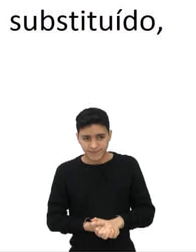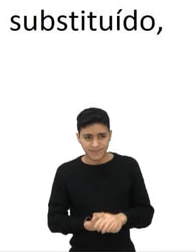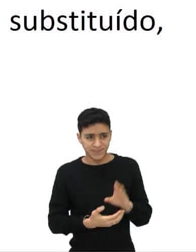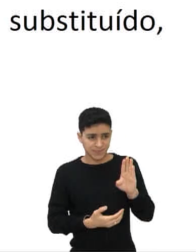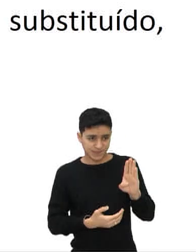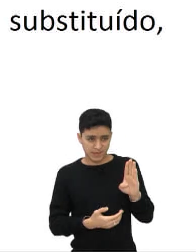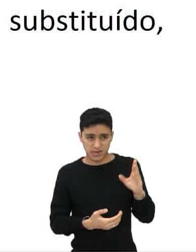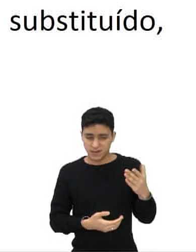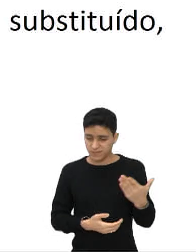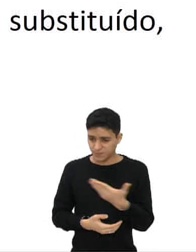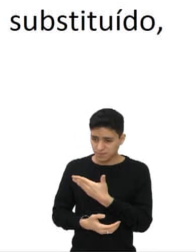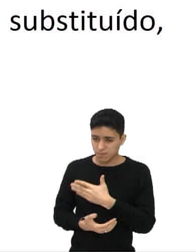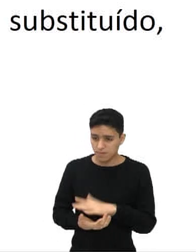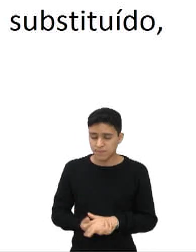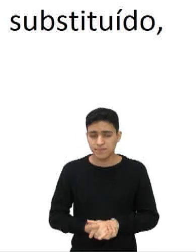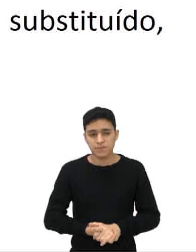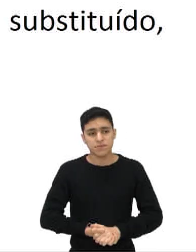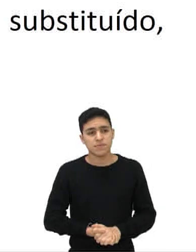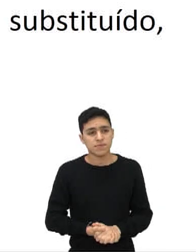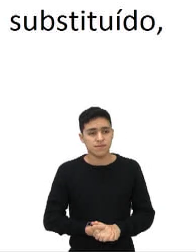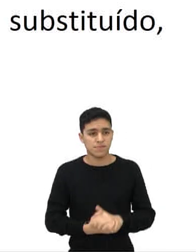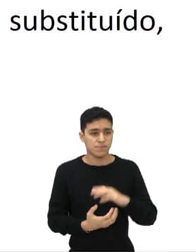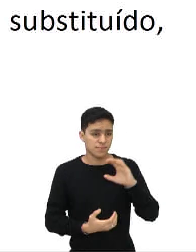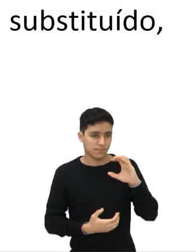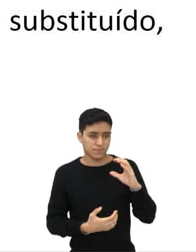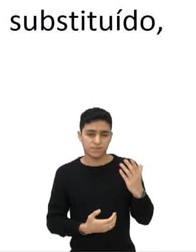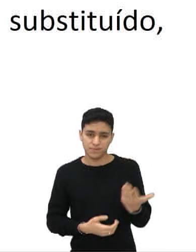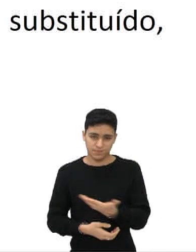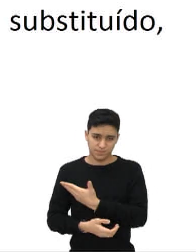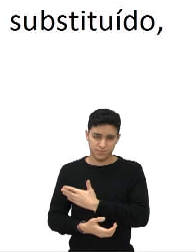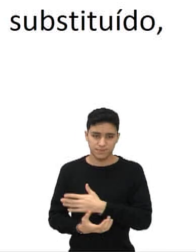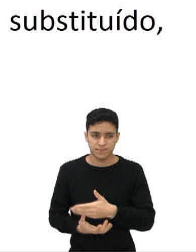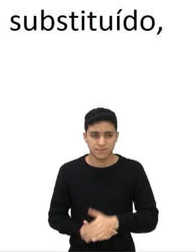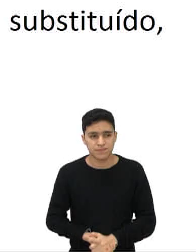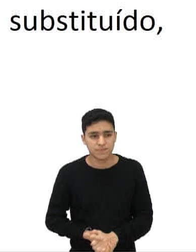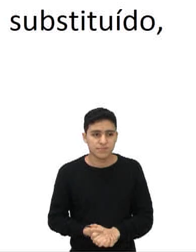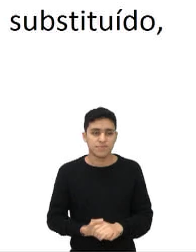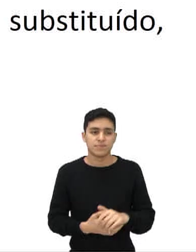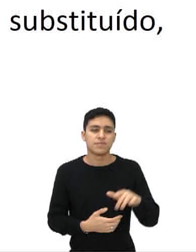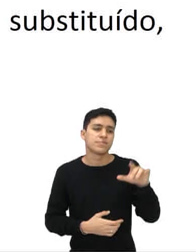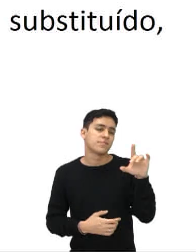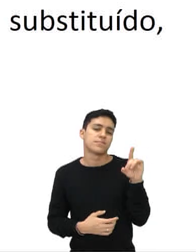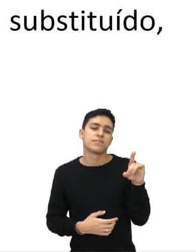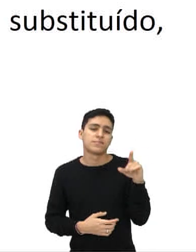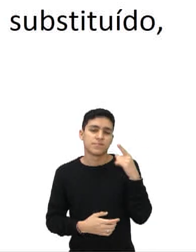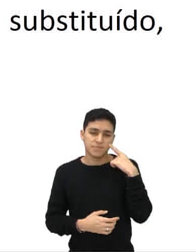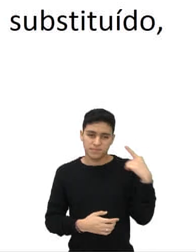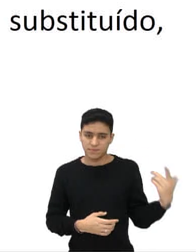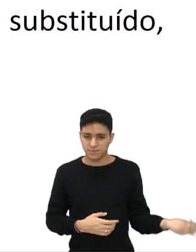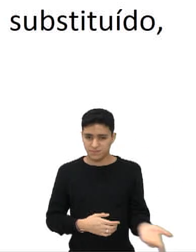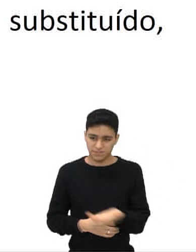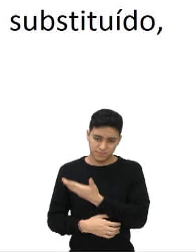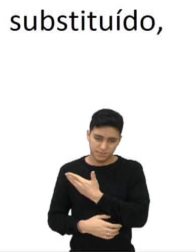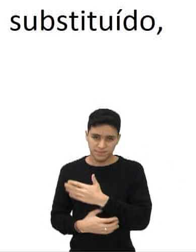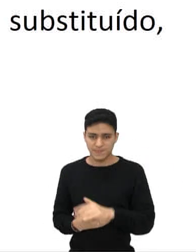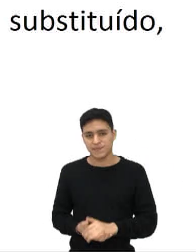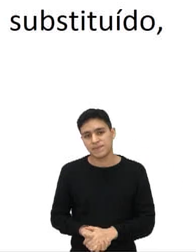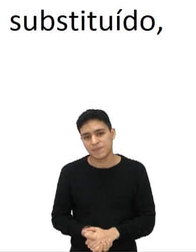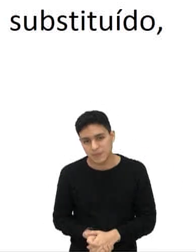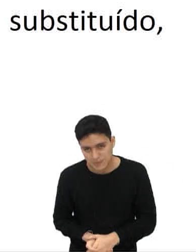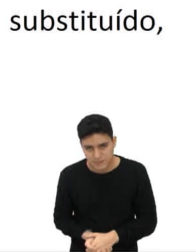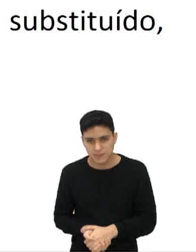B, eventualmente. Letra C, dessa forma. Ou letra D, além